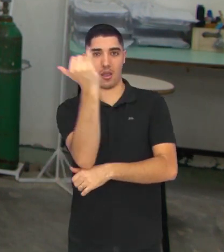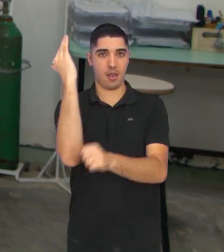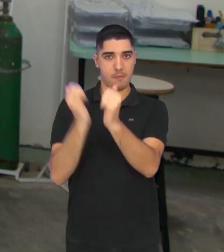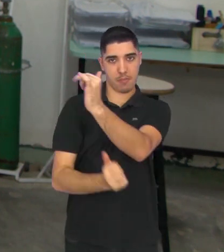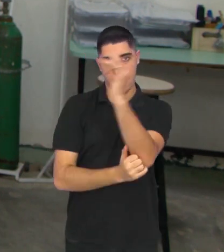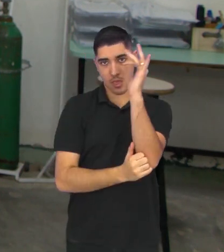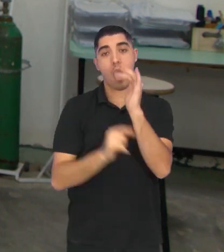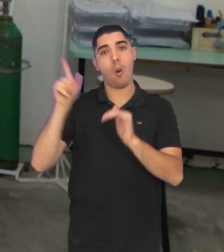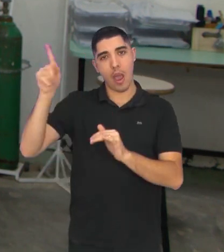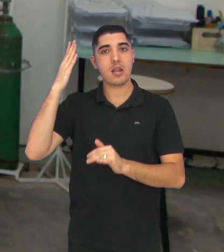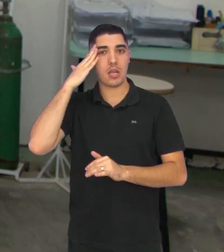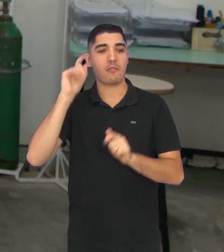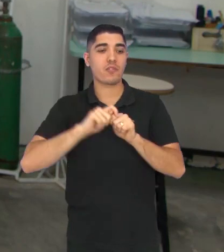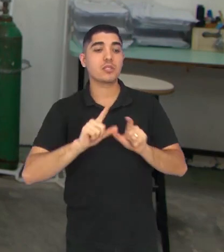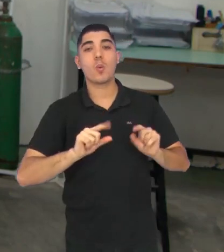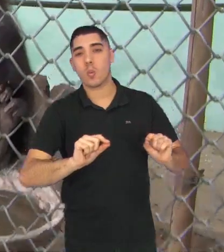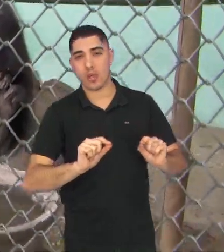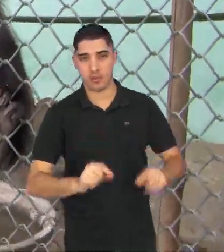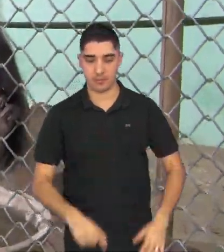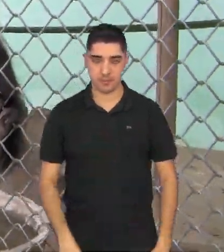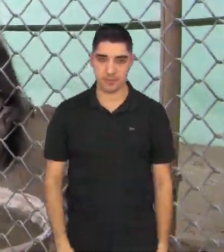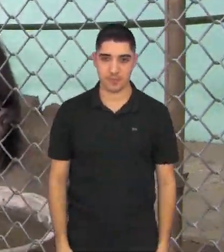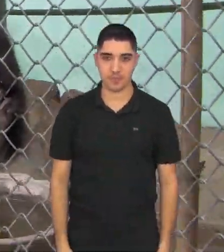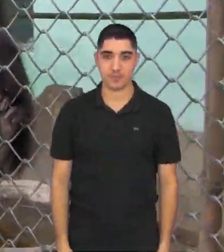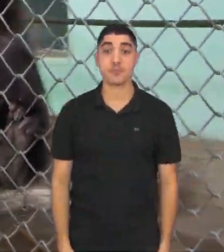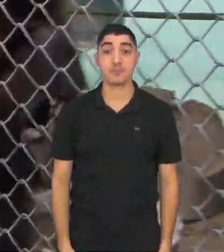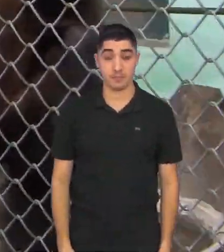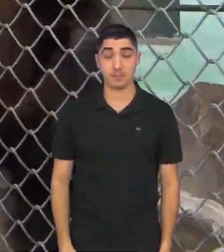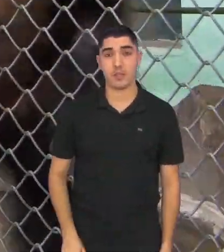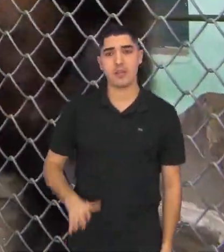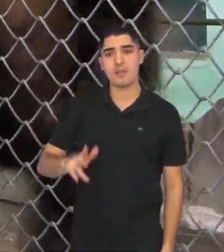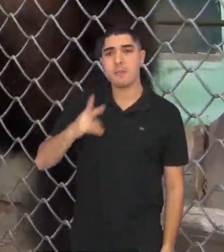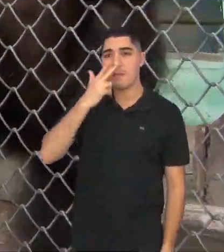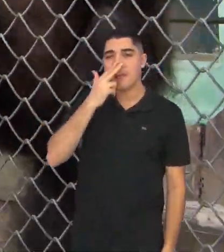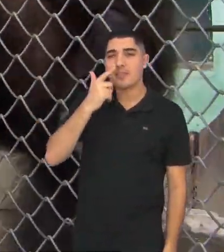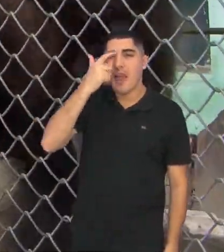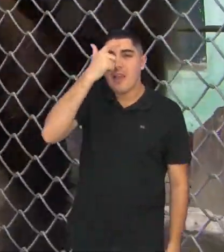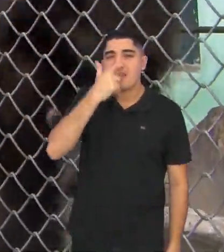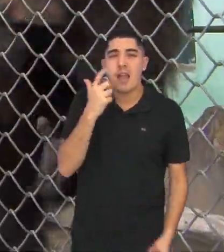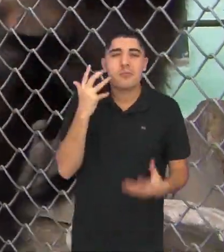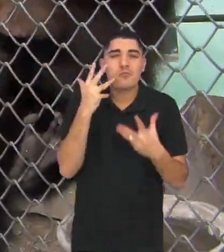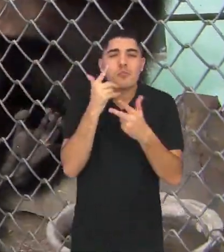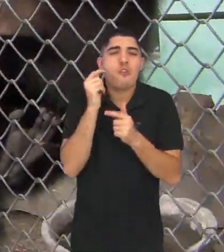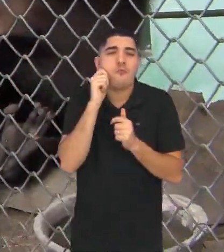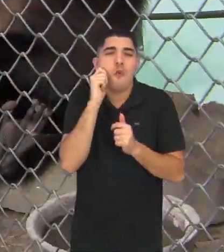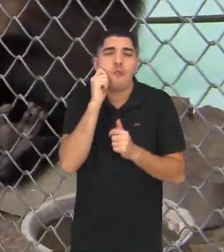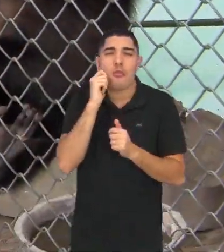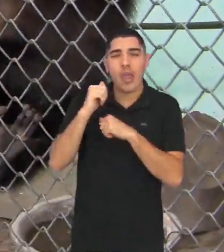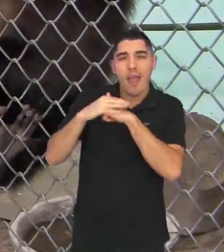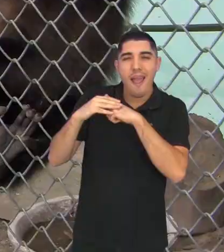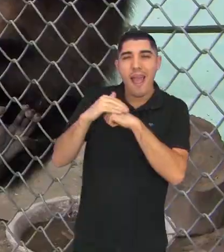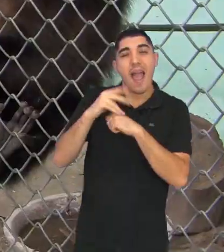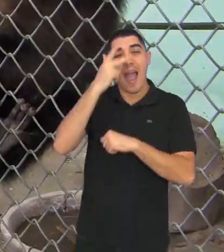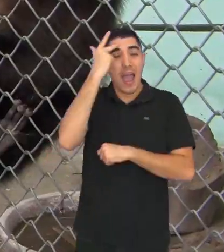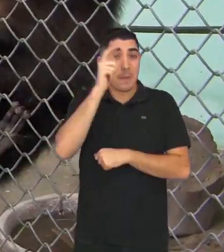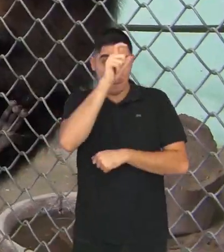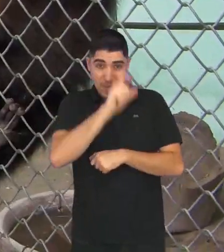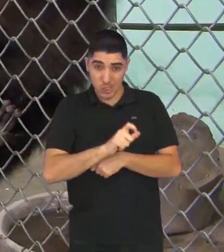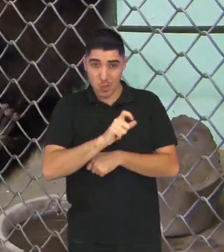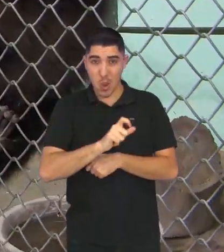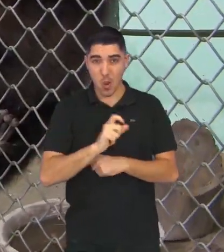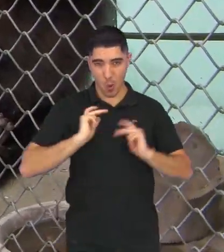eles vão fazer a devida destinação. A aparência geralmente dócil, muitas vezes, faz aflorar